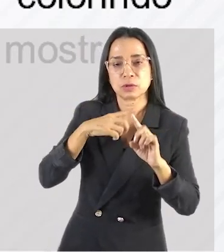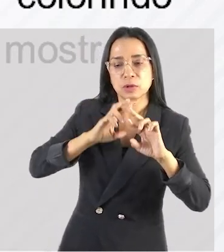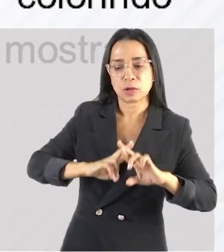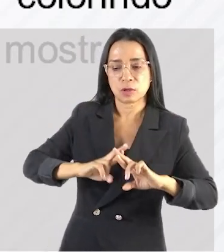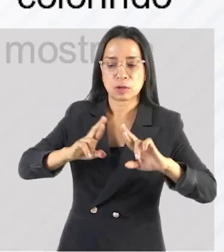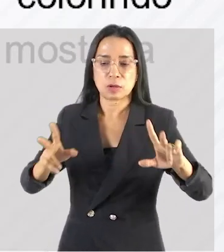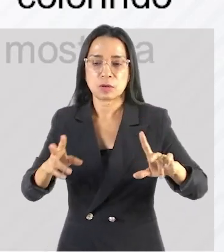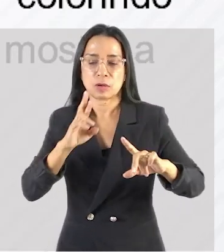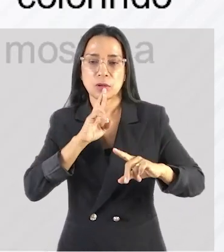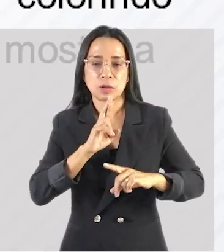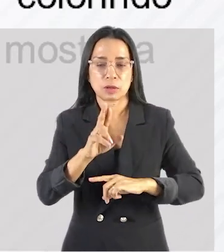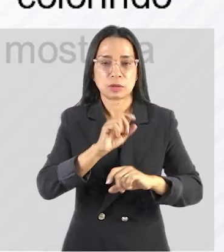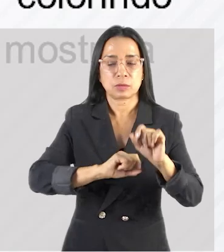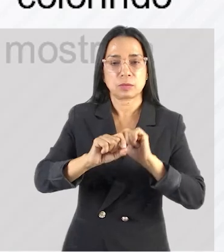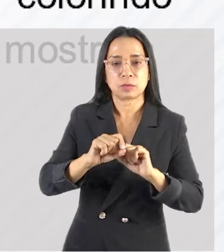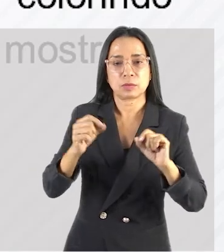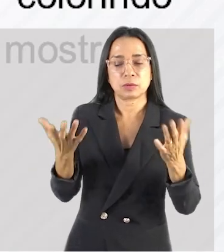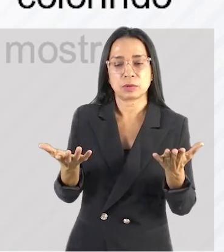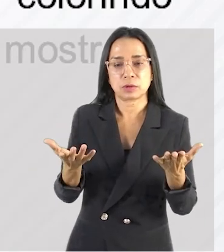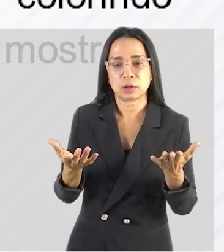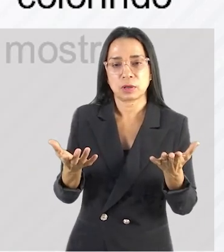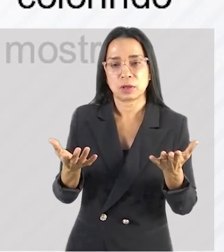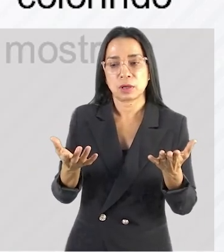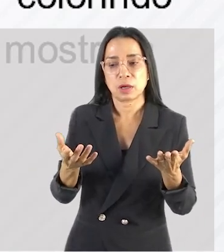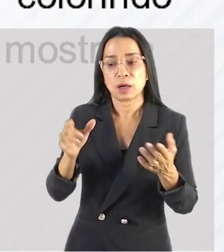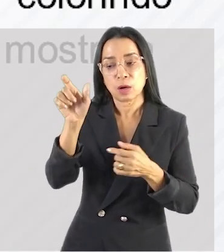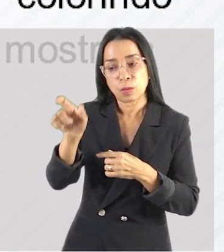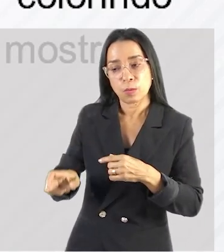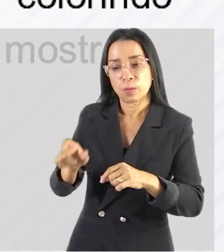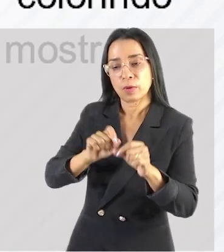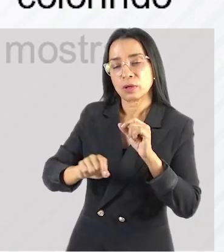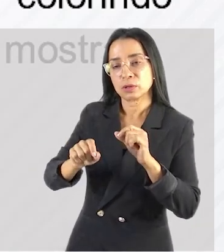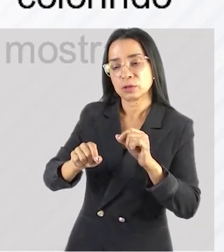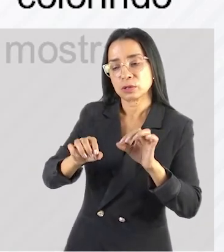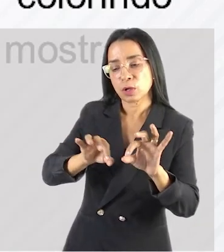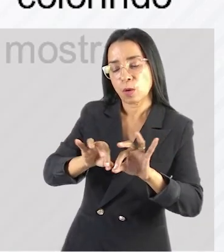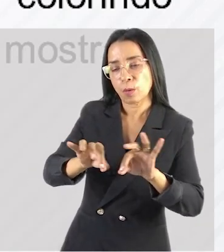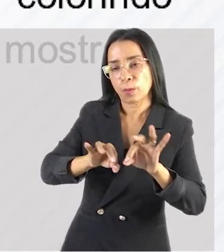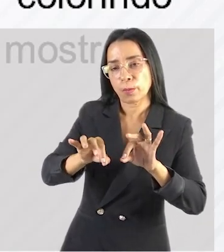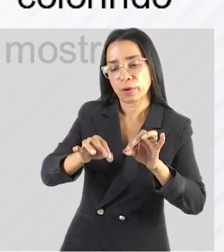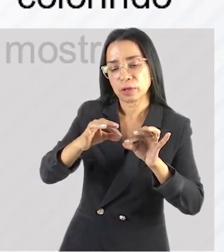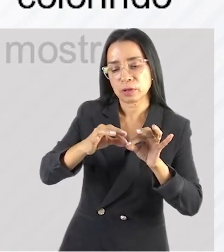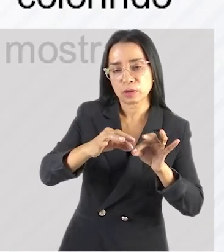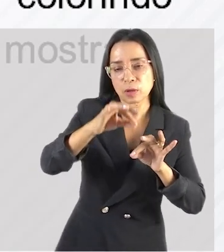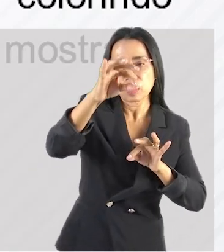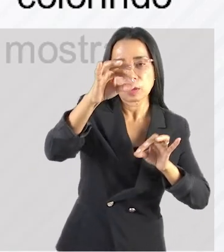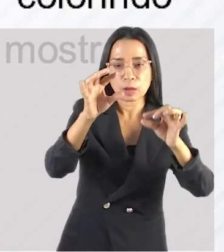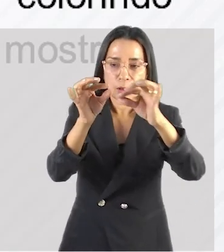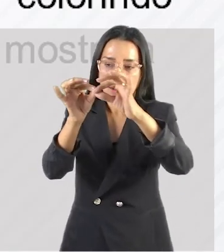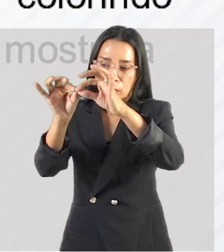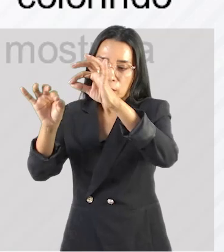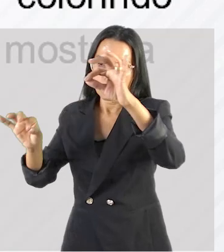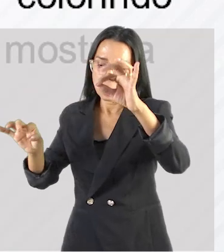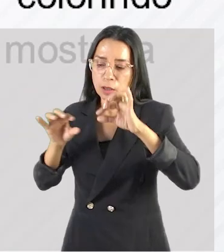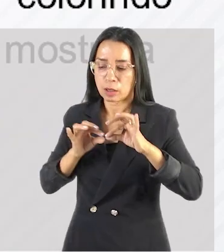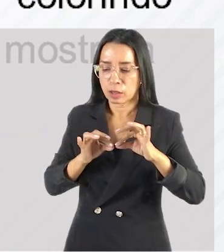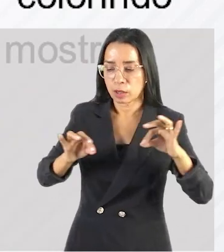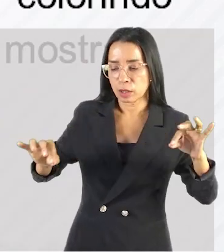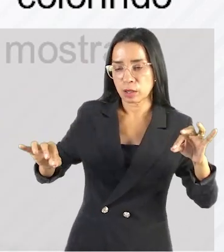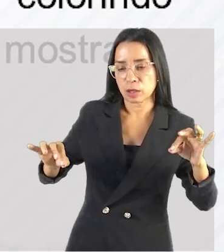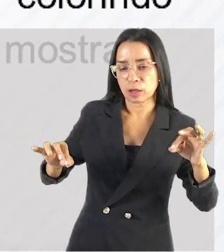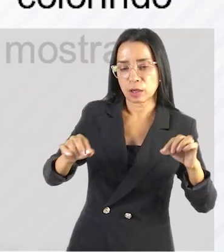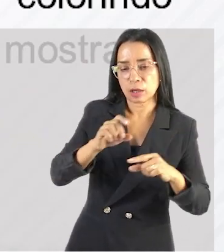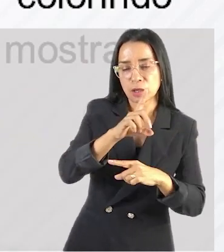artista traça segmentos que unem os pontos médios D, E e F dos